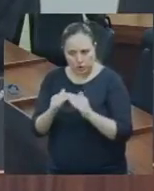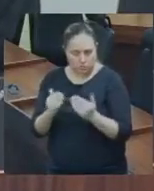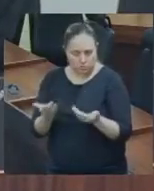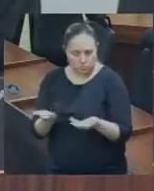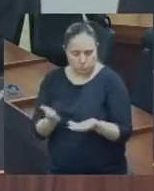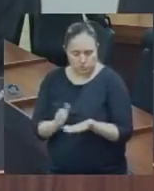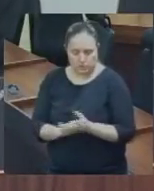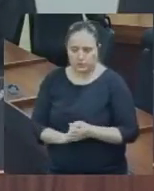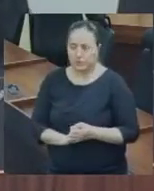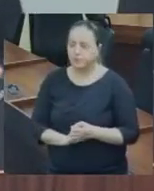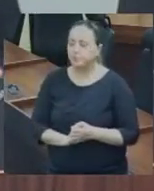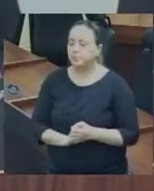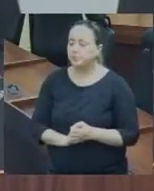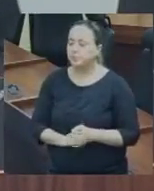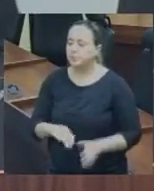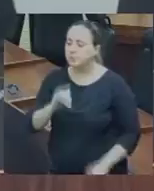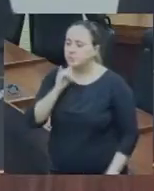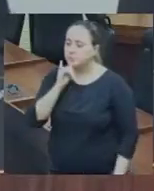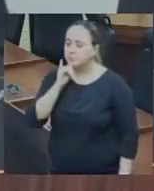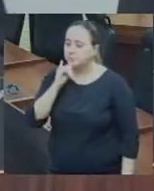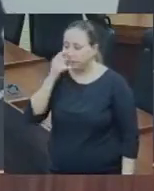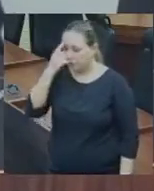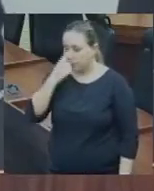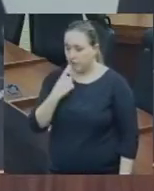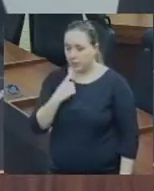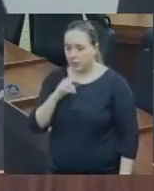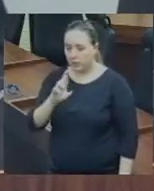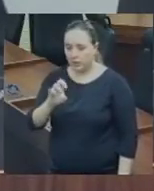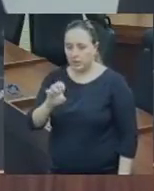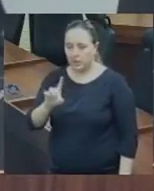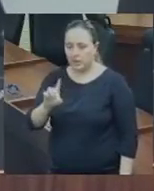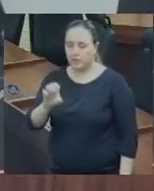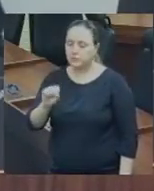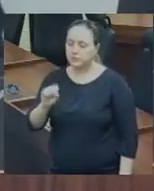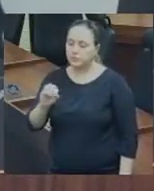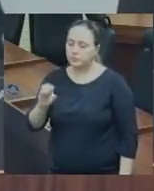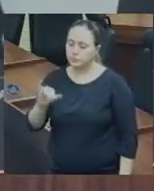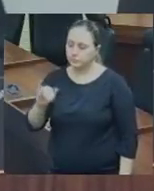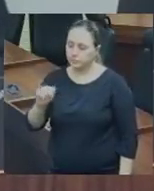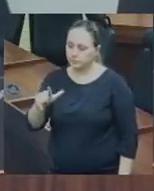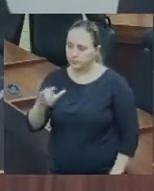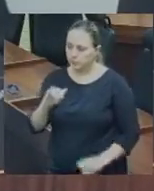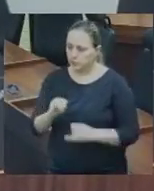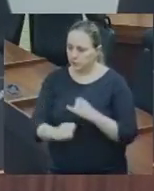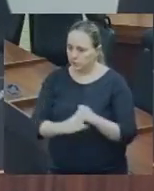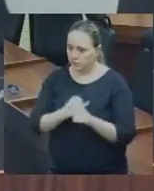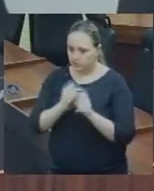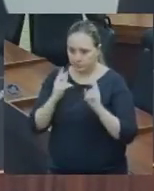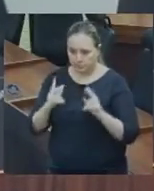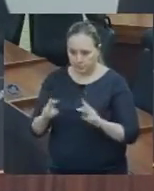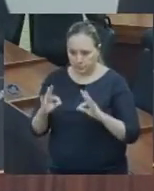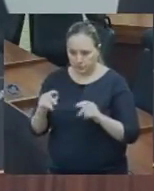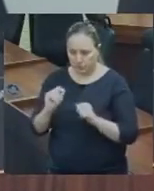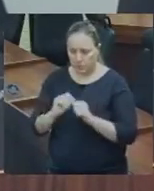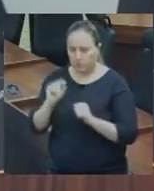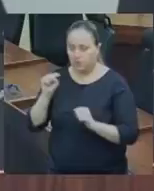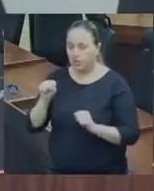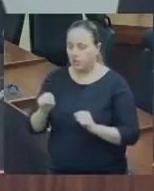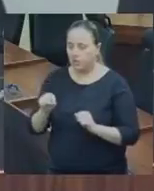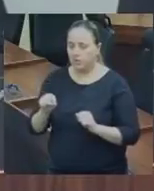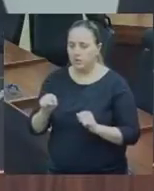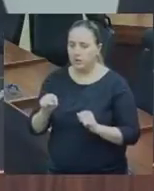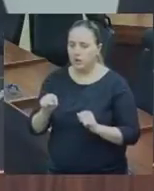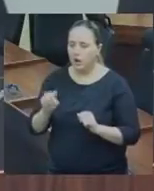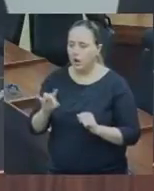perfil na rede social na internet da mesma forma o que a gente faz na internet é o que é só